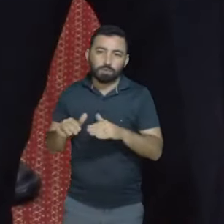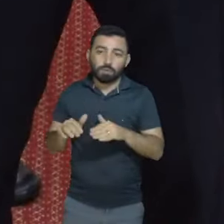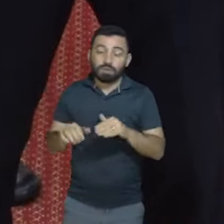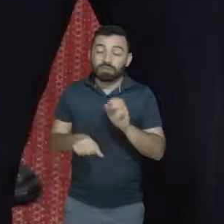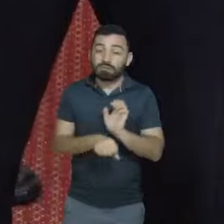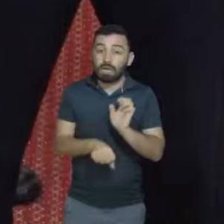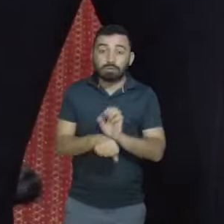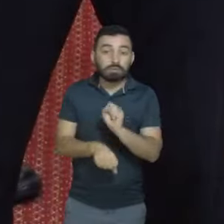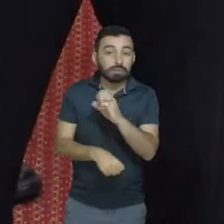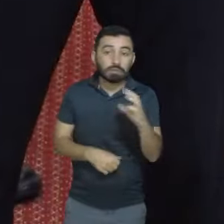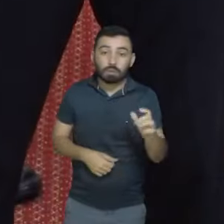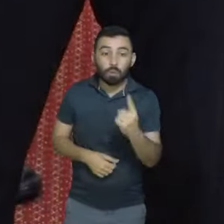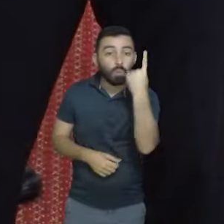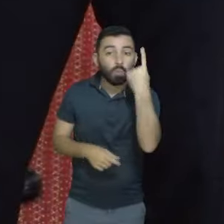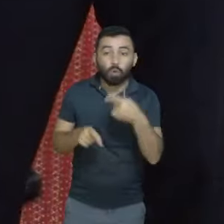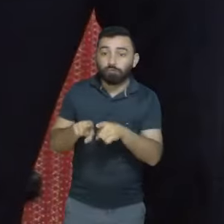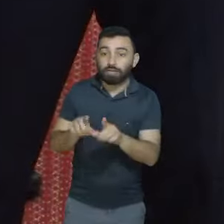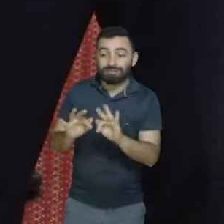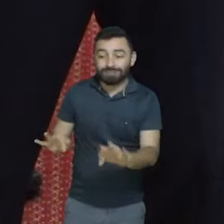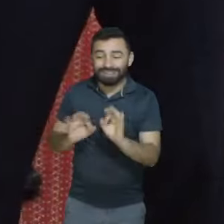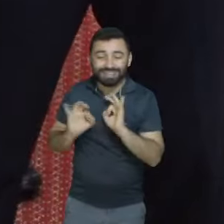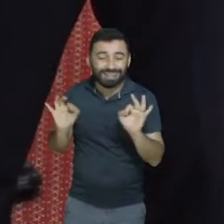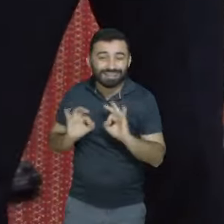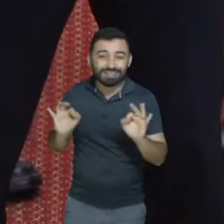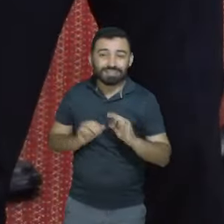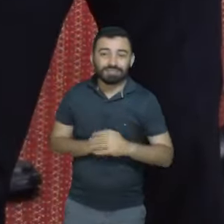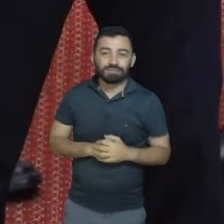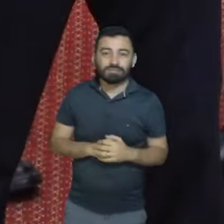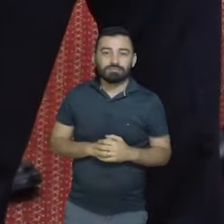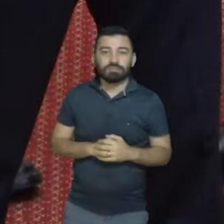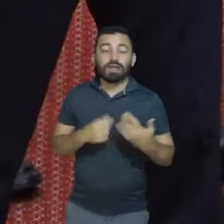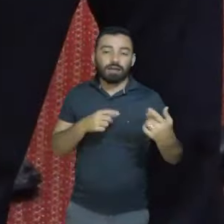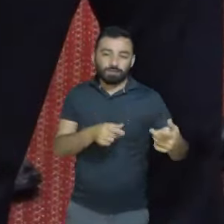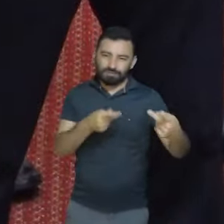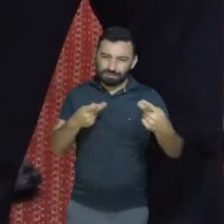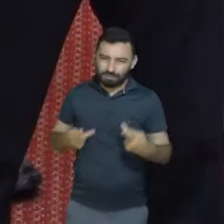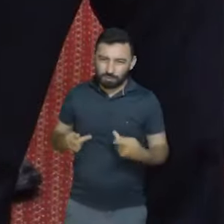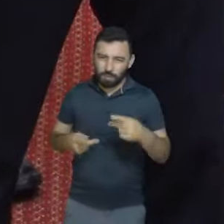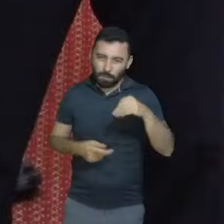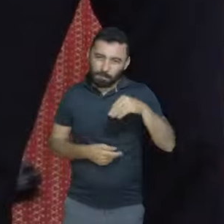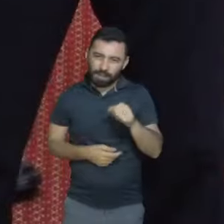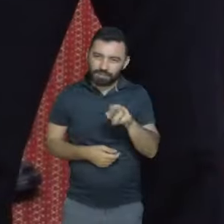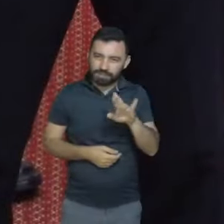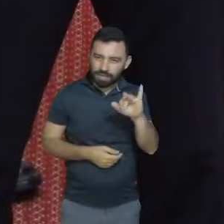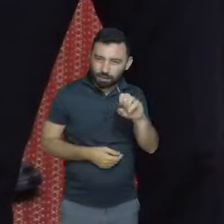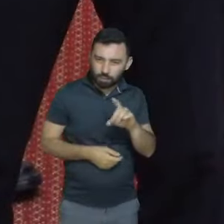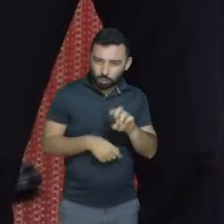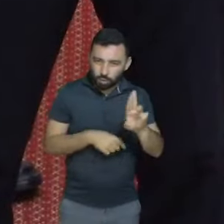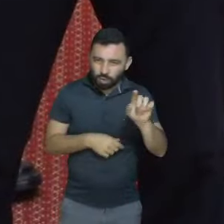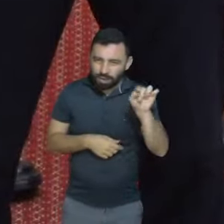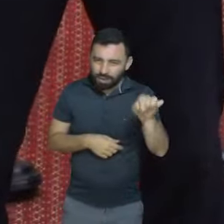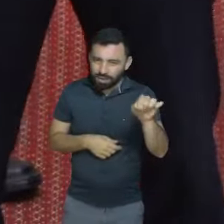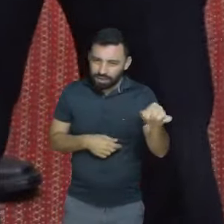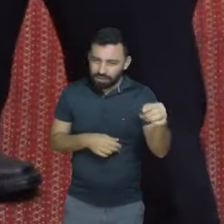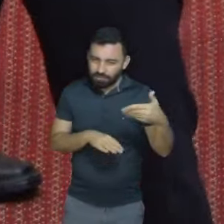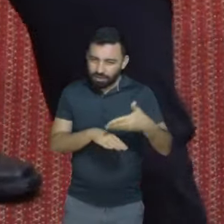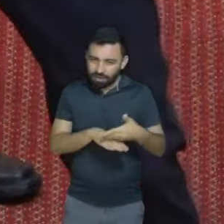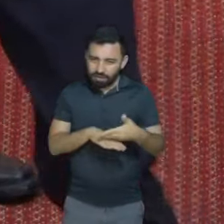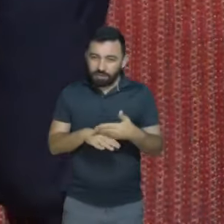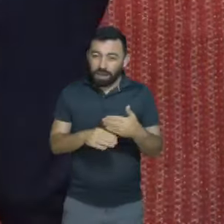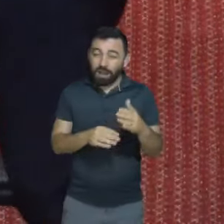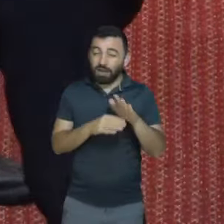realizar um convênio simplificado. Recebemos a visita do Dr. Marcelo, da Casa Civil, que fez a ajuda para